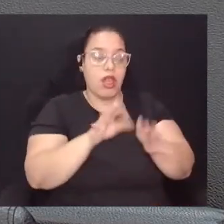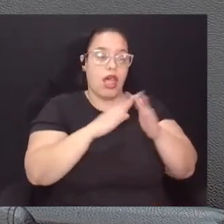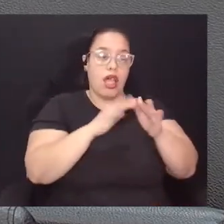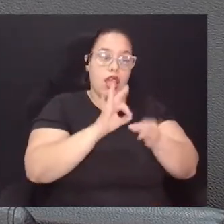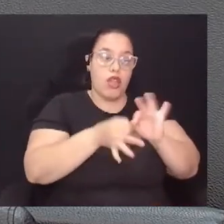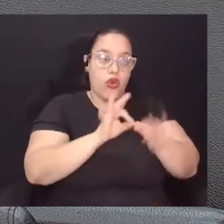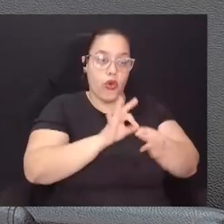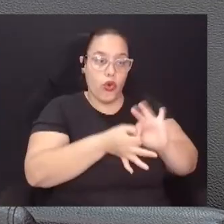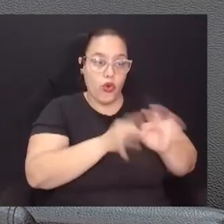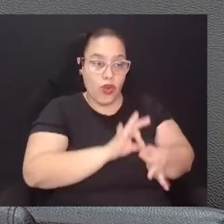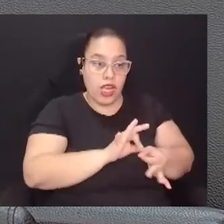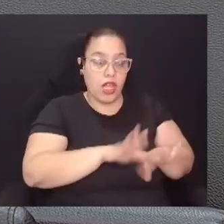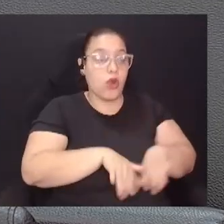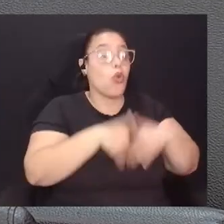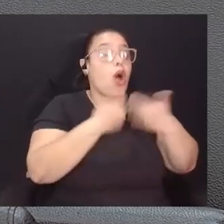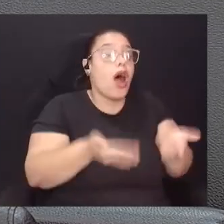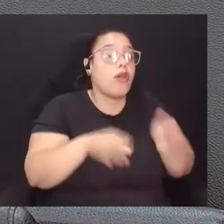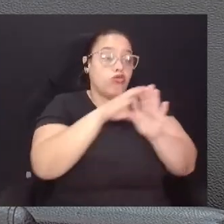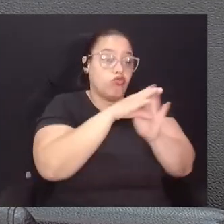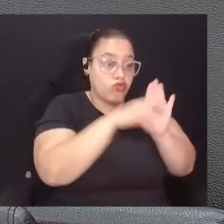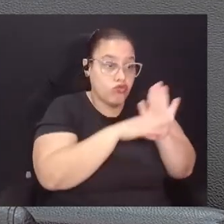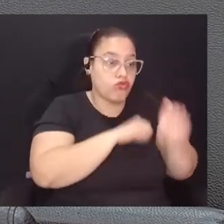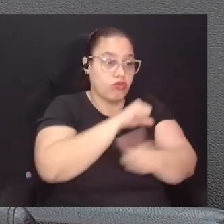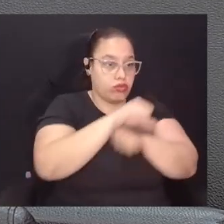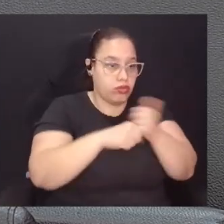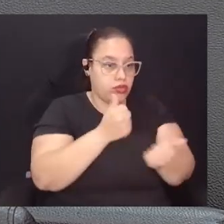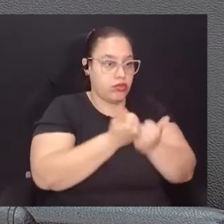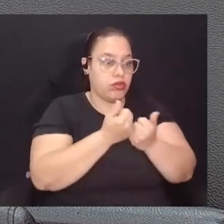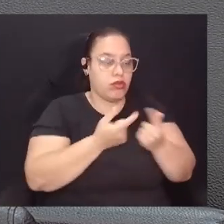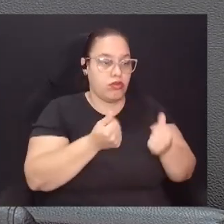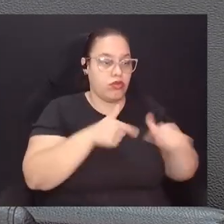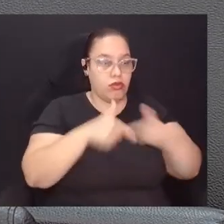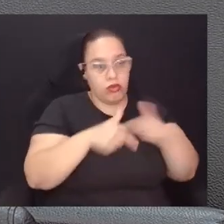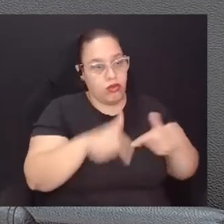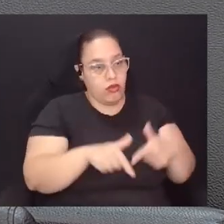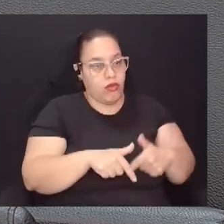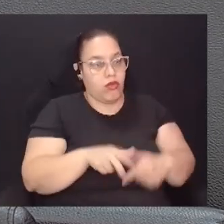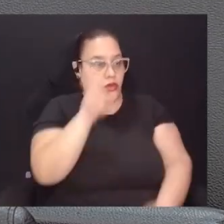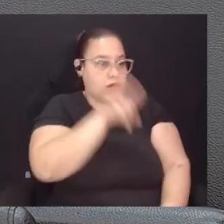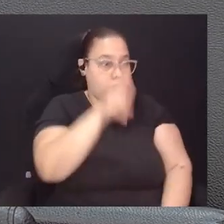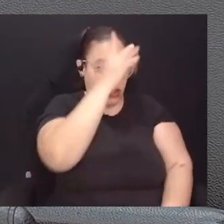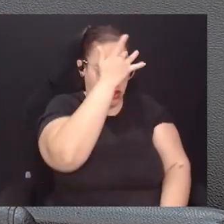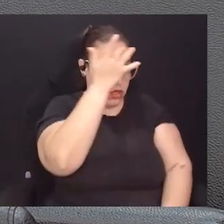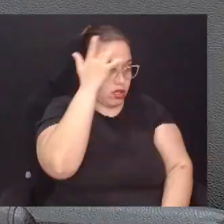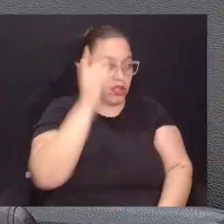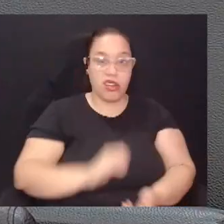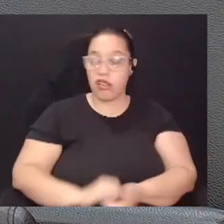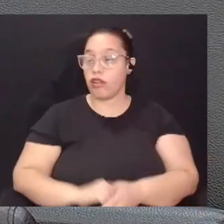das Oficinas, né, e qual seria esse programa substituto de emprego e renda para os usuários de serviço de saúde